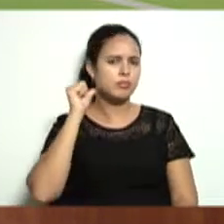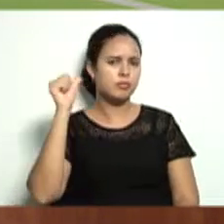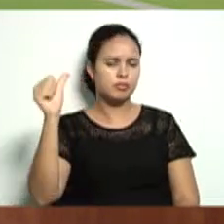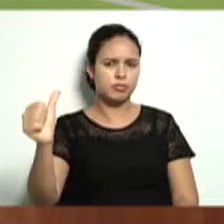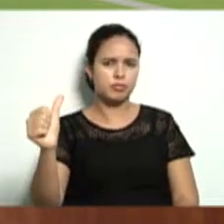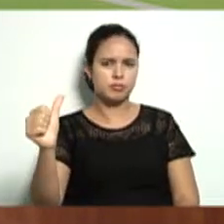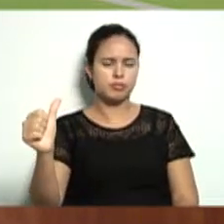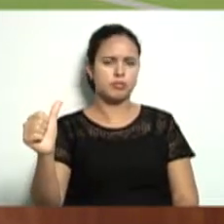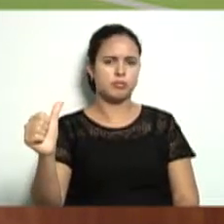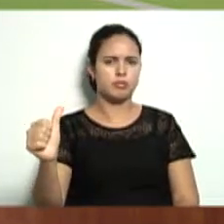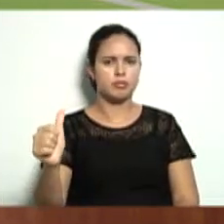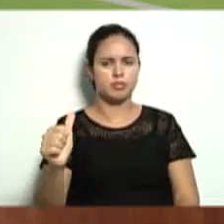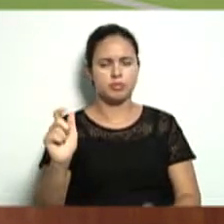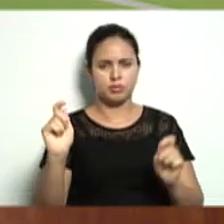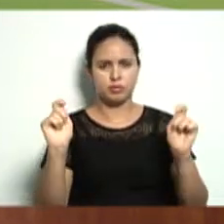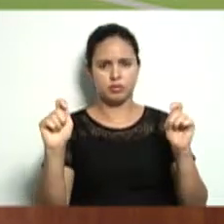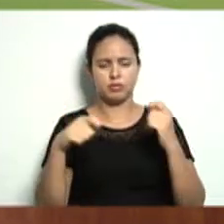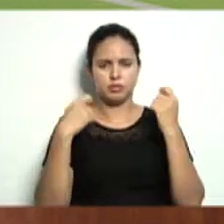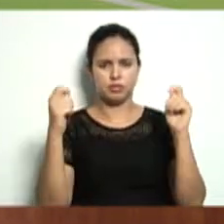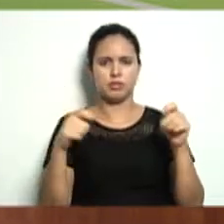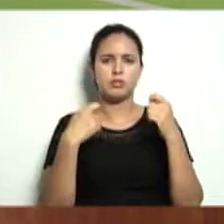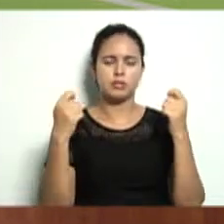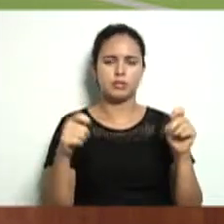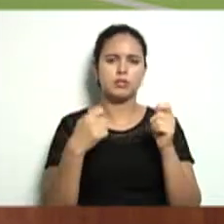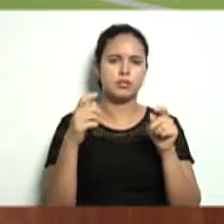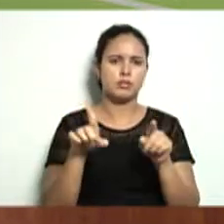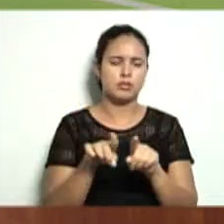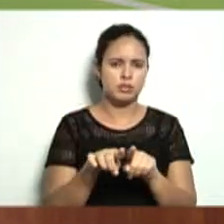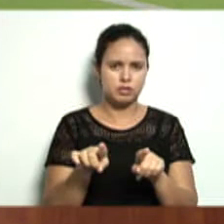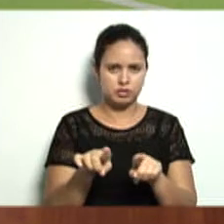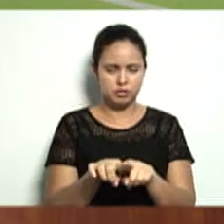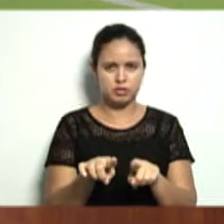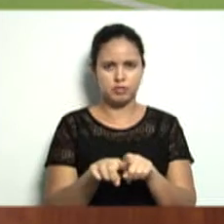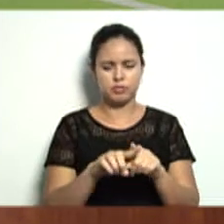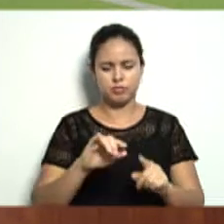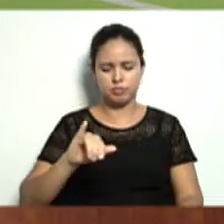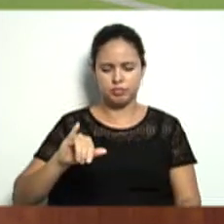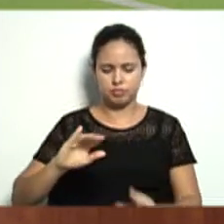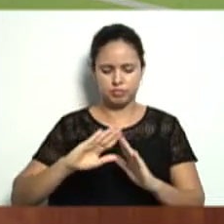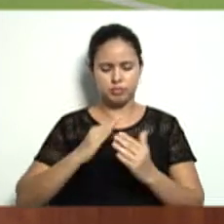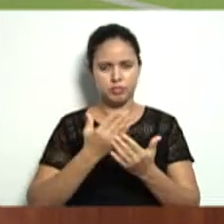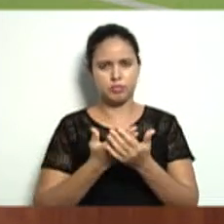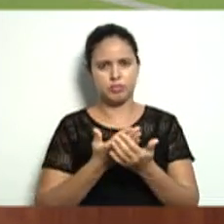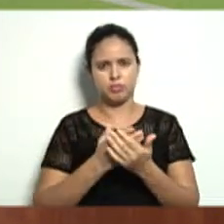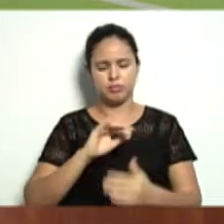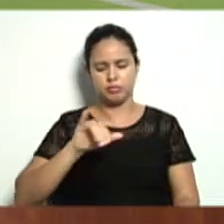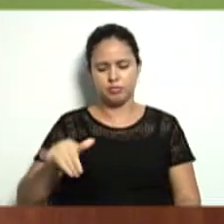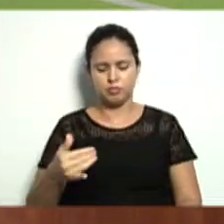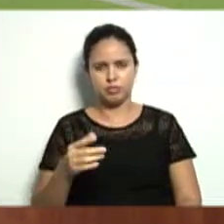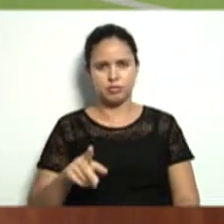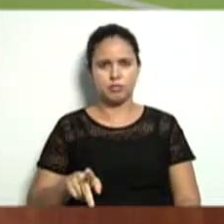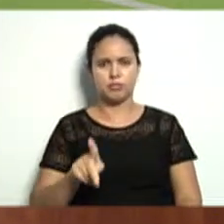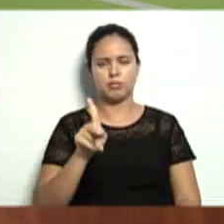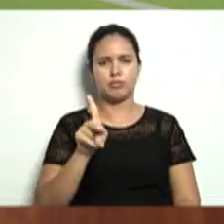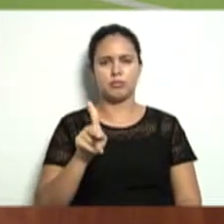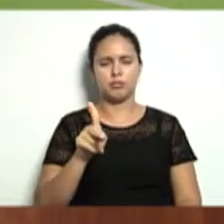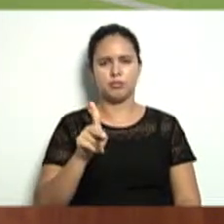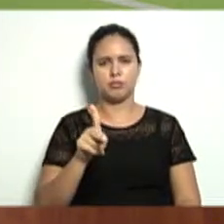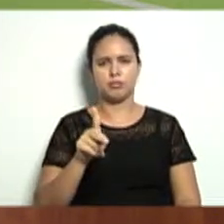CRE de Ariquemes, e a Escola JK da CRE de Rolim de